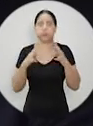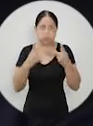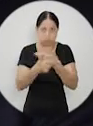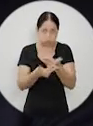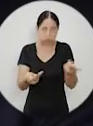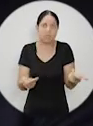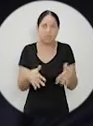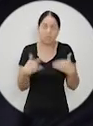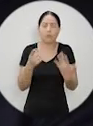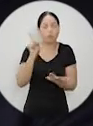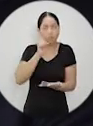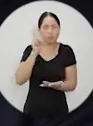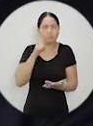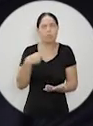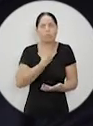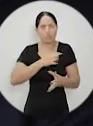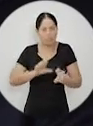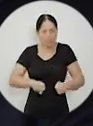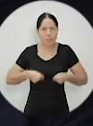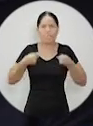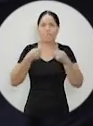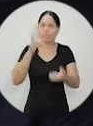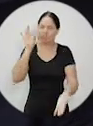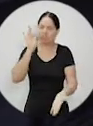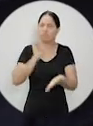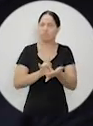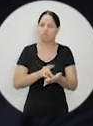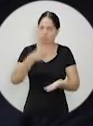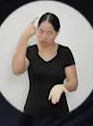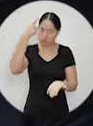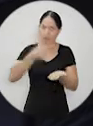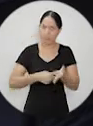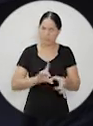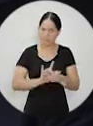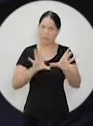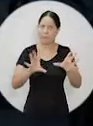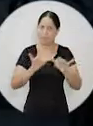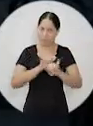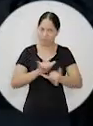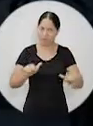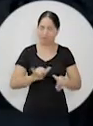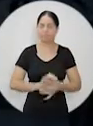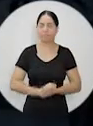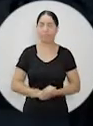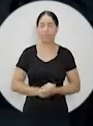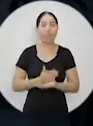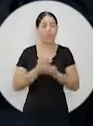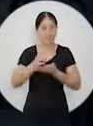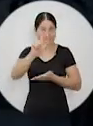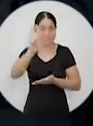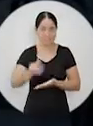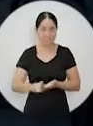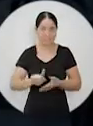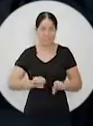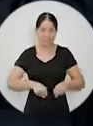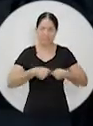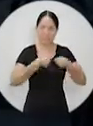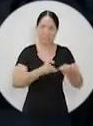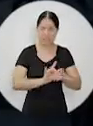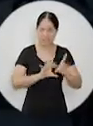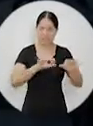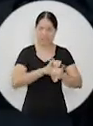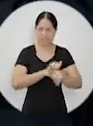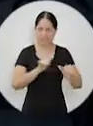hegemônica, e por isso a gente todo dia tem que reforçar em cada um de nós esse compromisso com a liberdade. Começou a gestão defendendo a liberdade